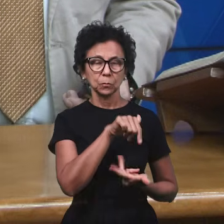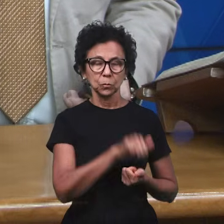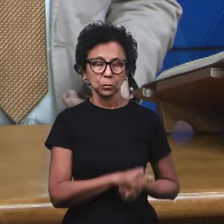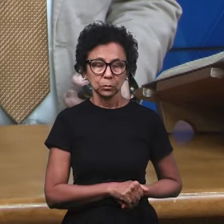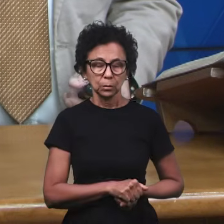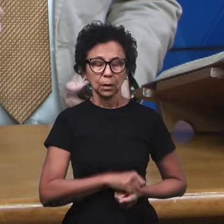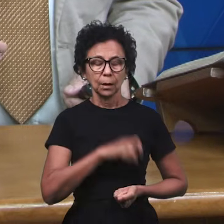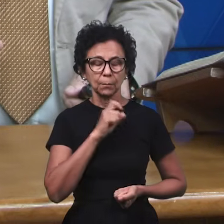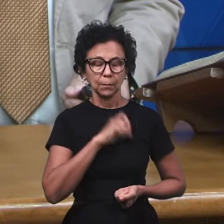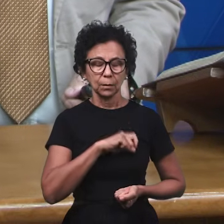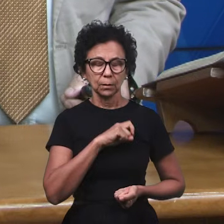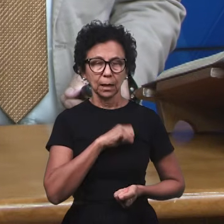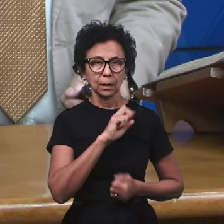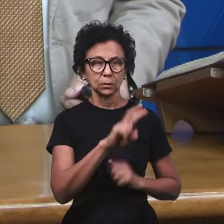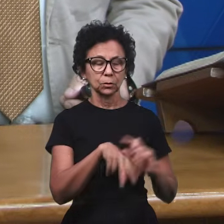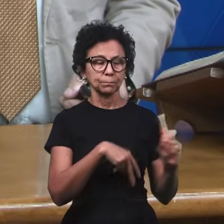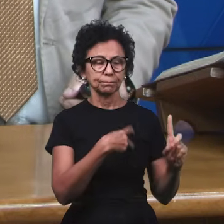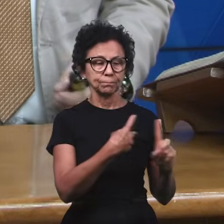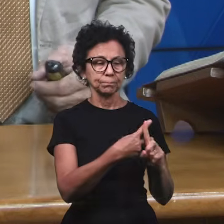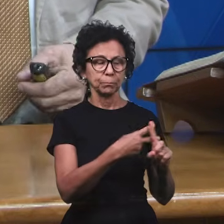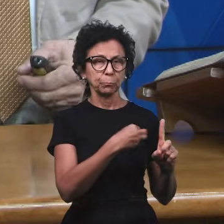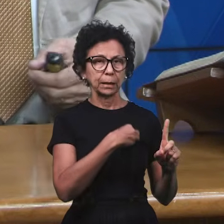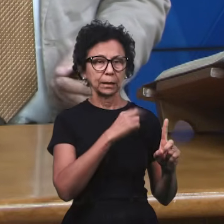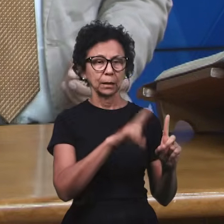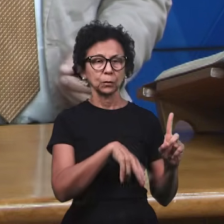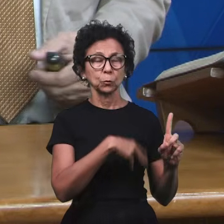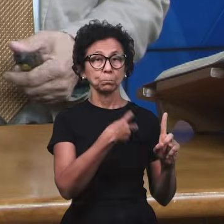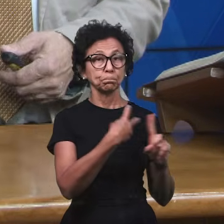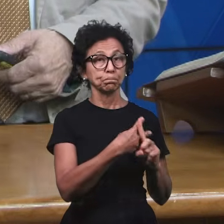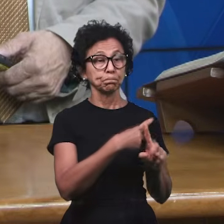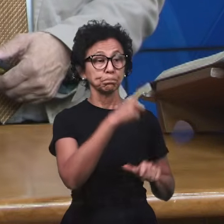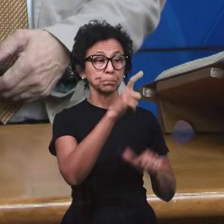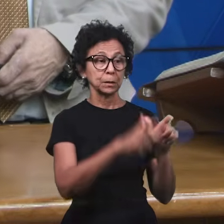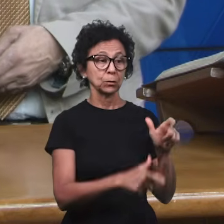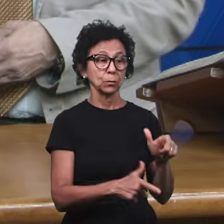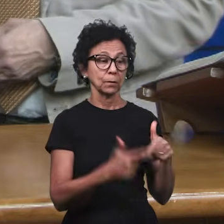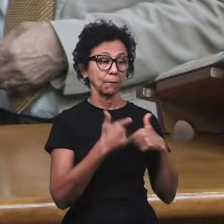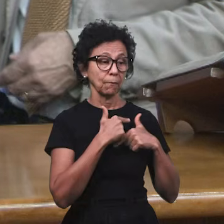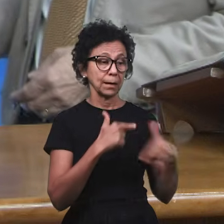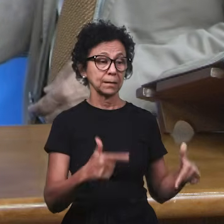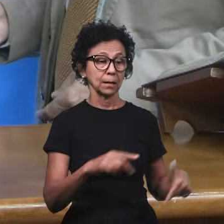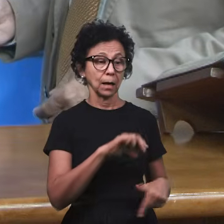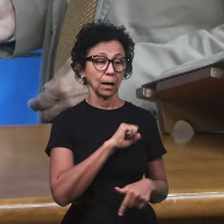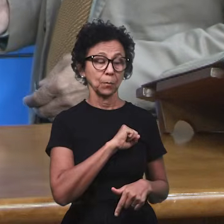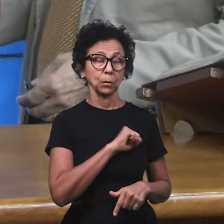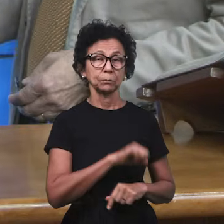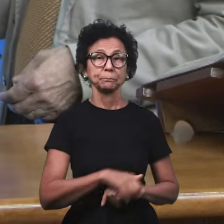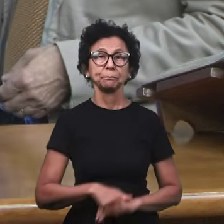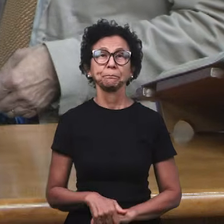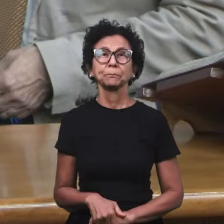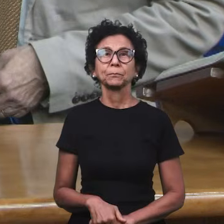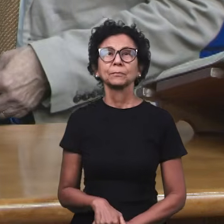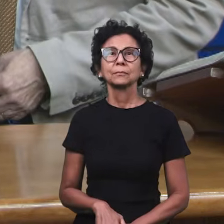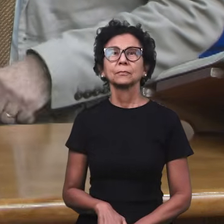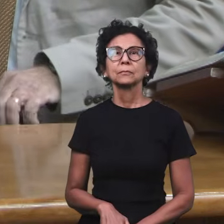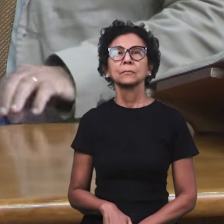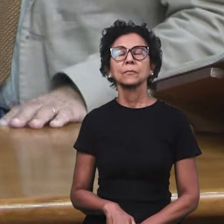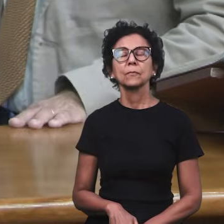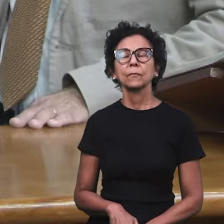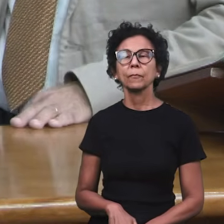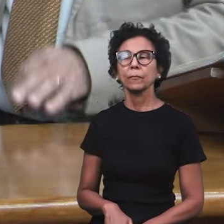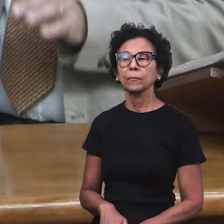se multiplicar a iniquidade, o amor de muitos esfriará. Vamos continuar já encerrando